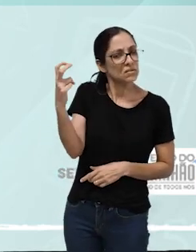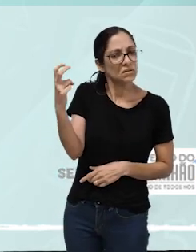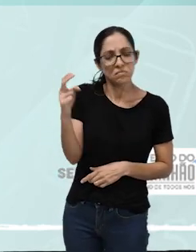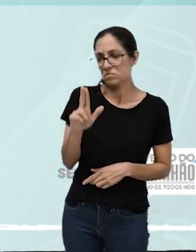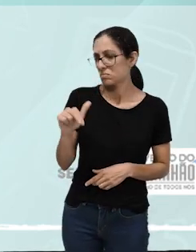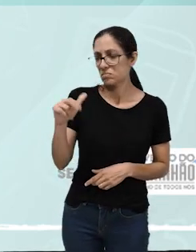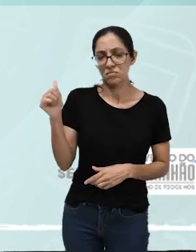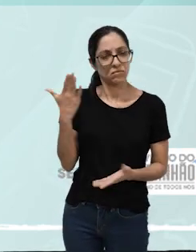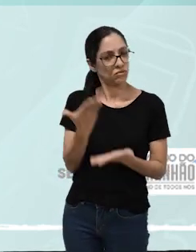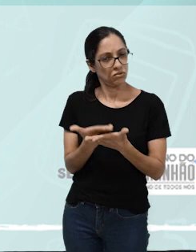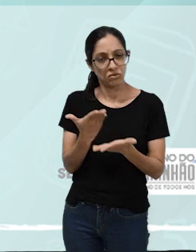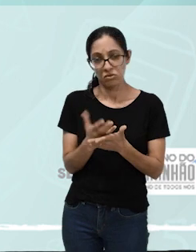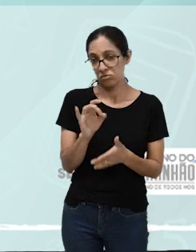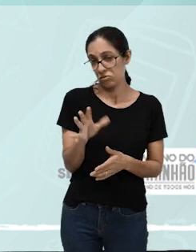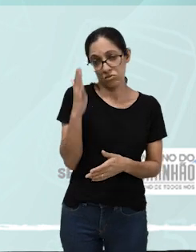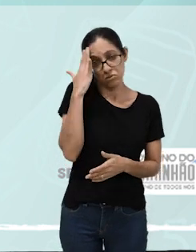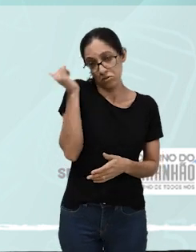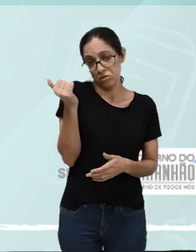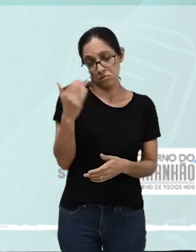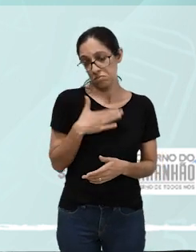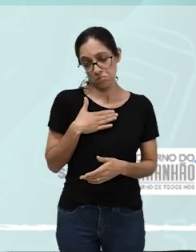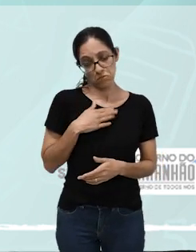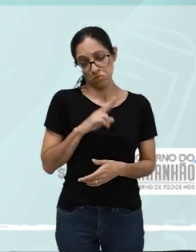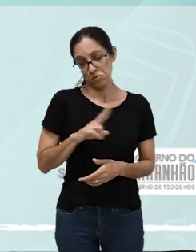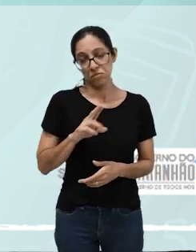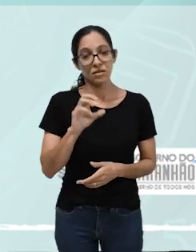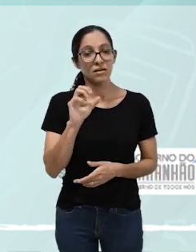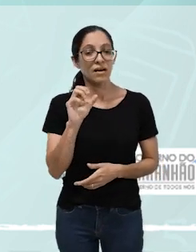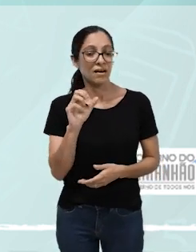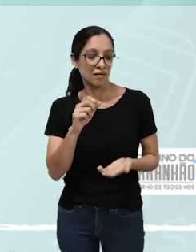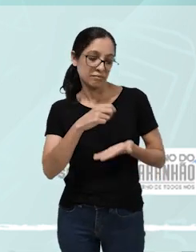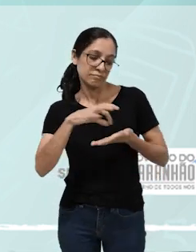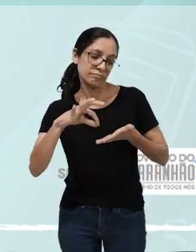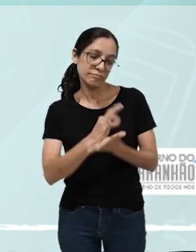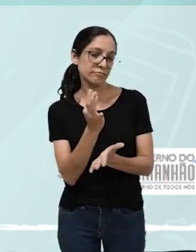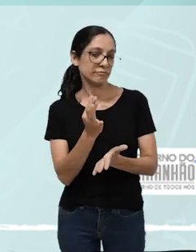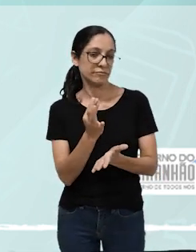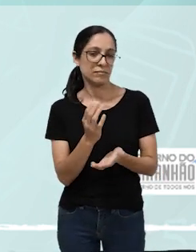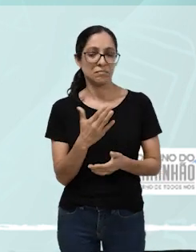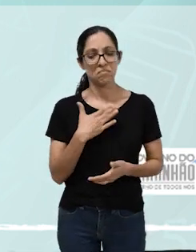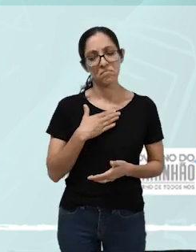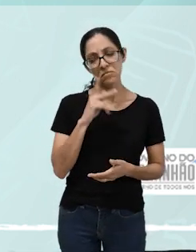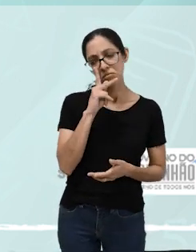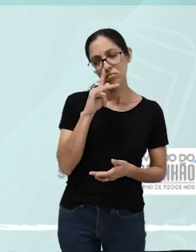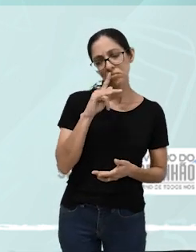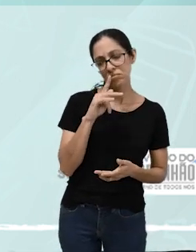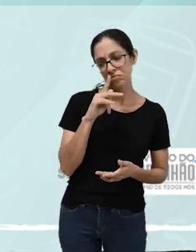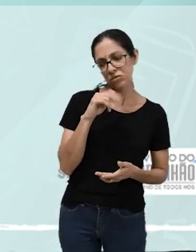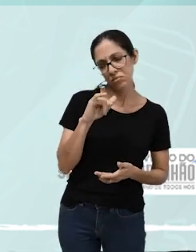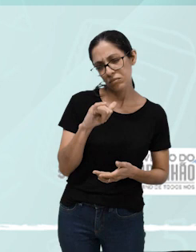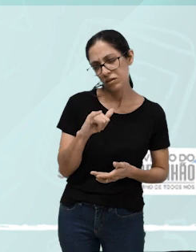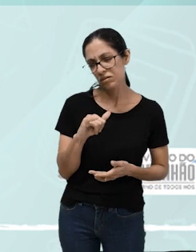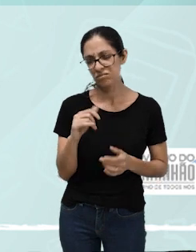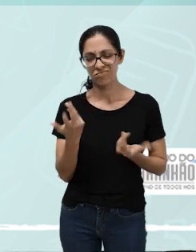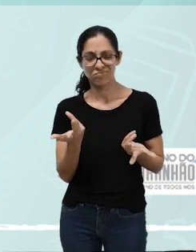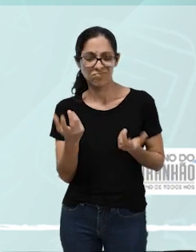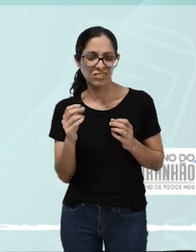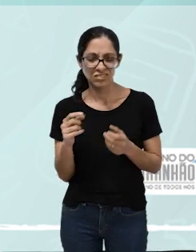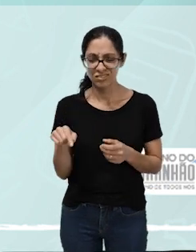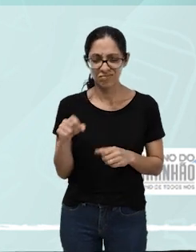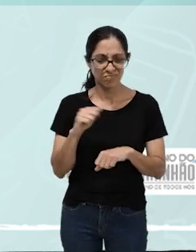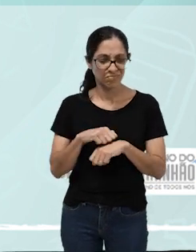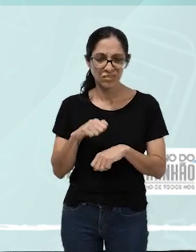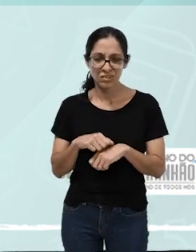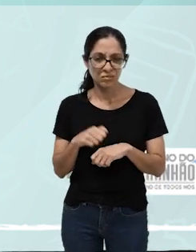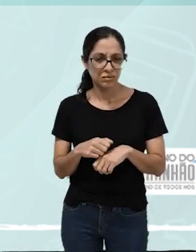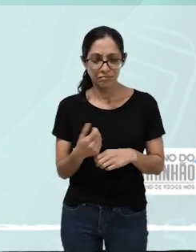nunca estudei apenas eu sei o meu nome assinar meu pai Coitadinho vivia sem cobre e o fio do pobre